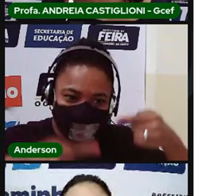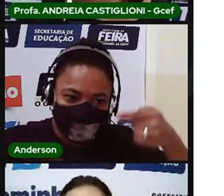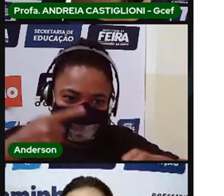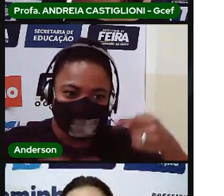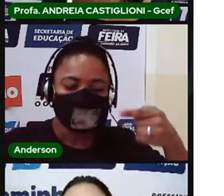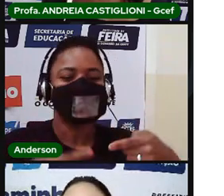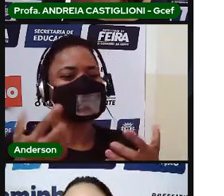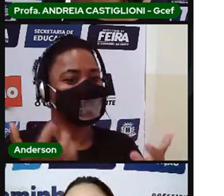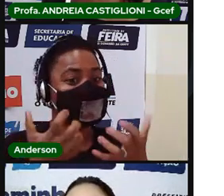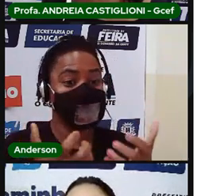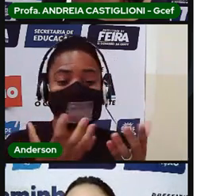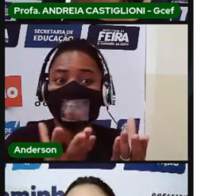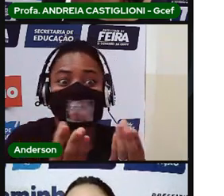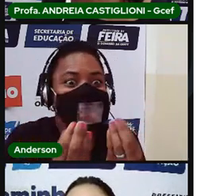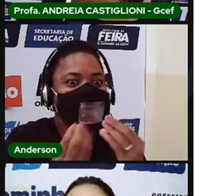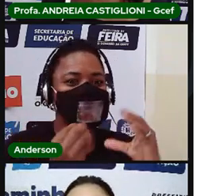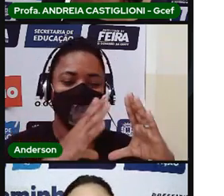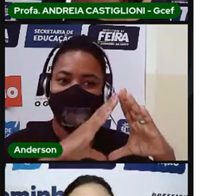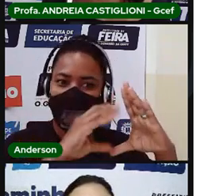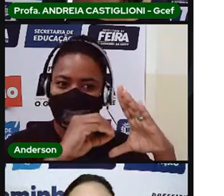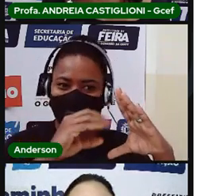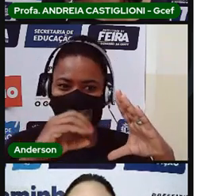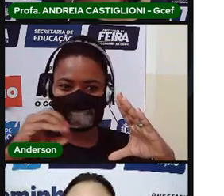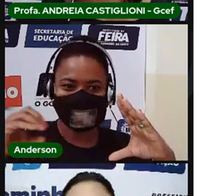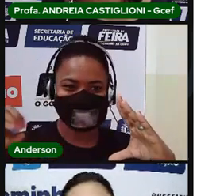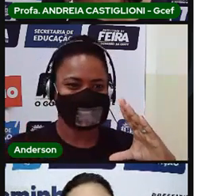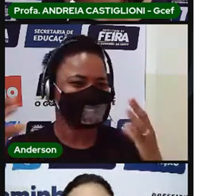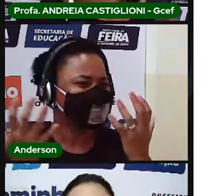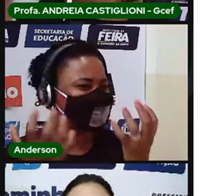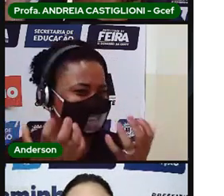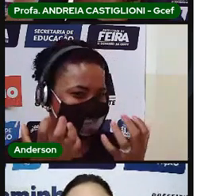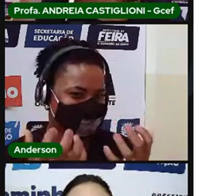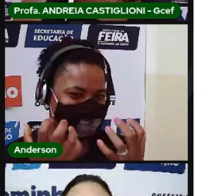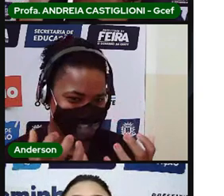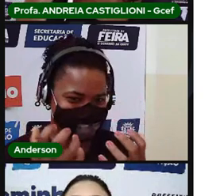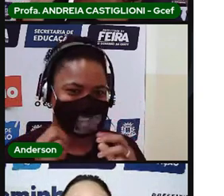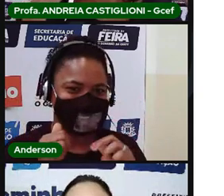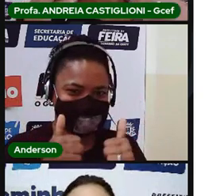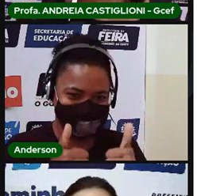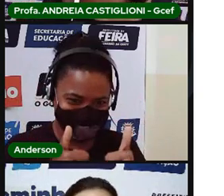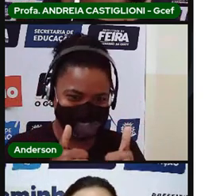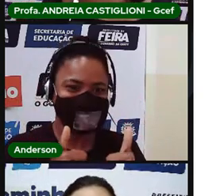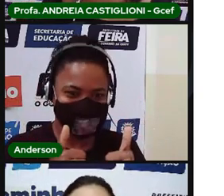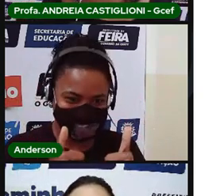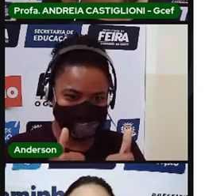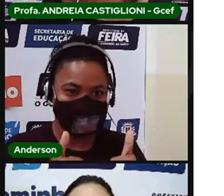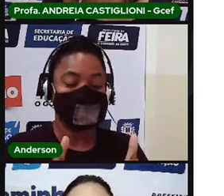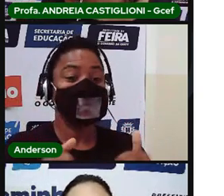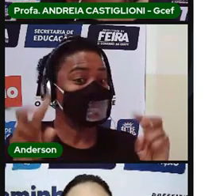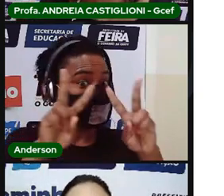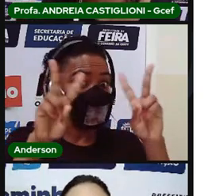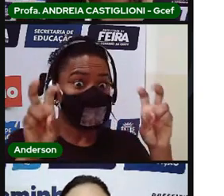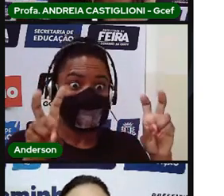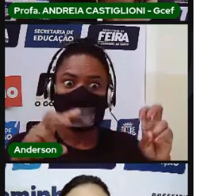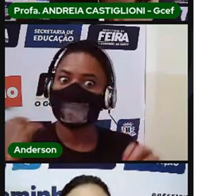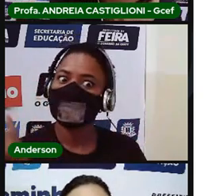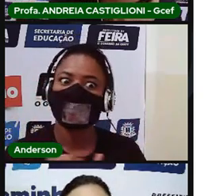muito emoji também para a gente estar conversando e discutindo sobre esse tema que é muito importante, tá bom?